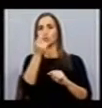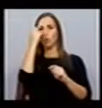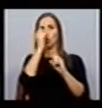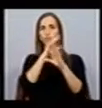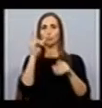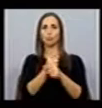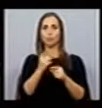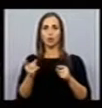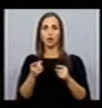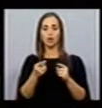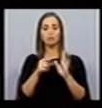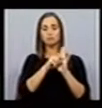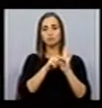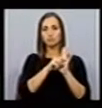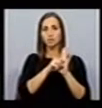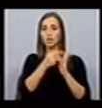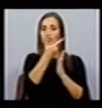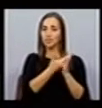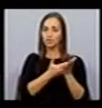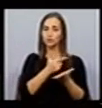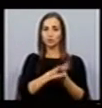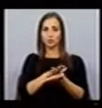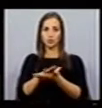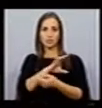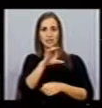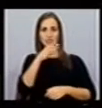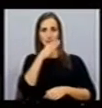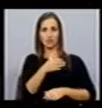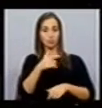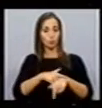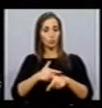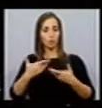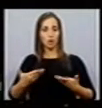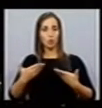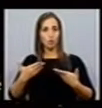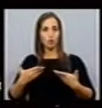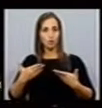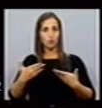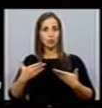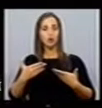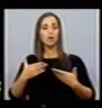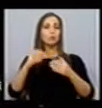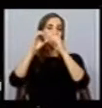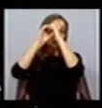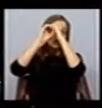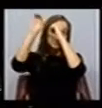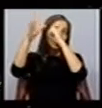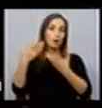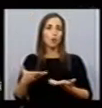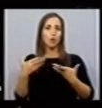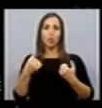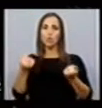o que diz o artigo científico é que, presentemente, os nossos telescópios não